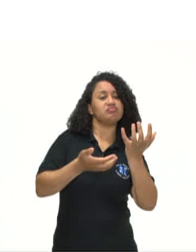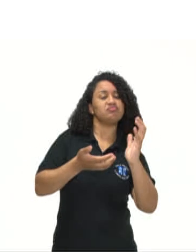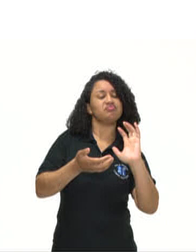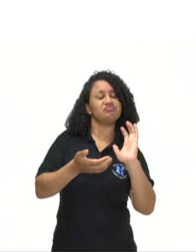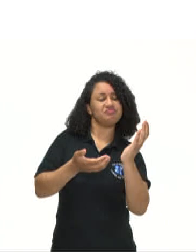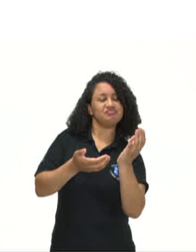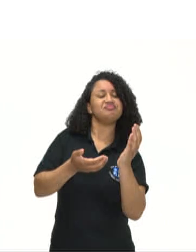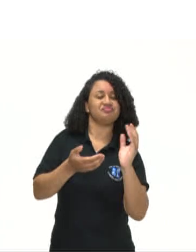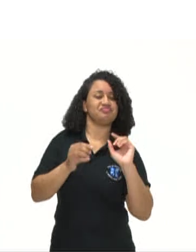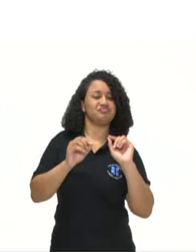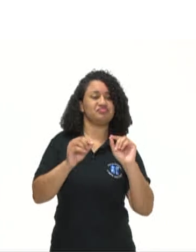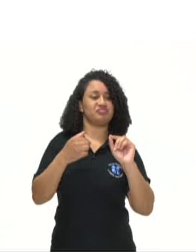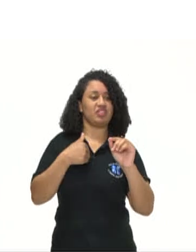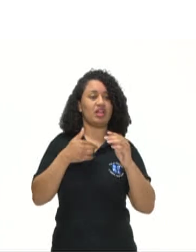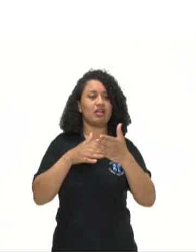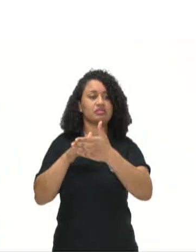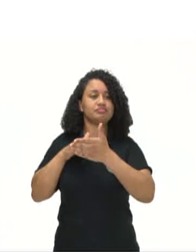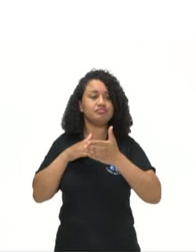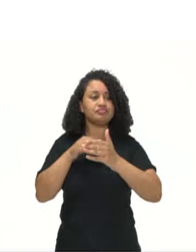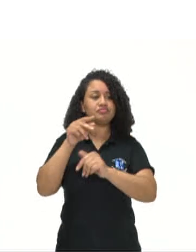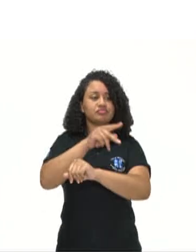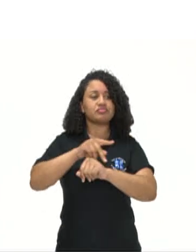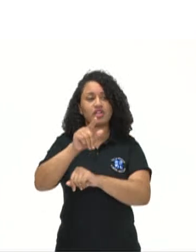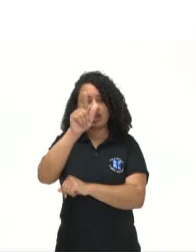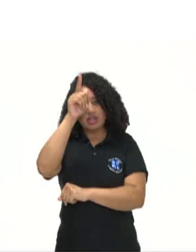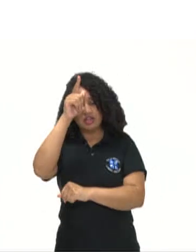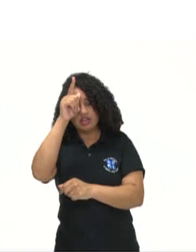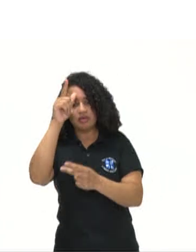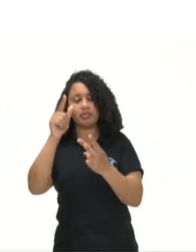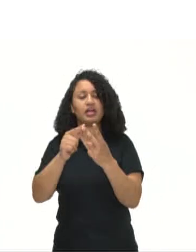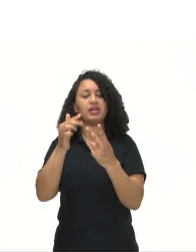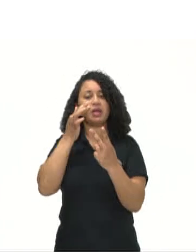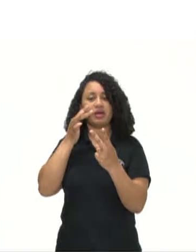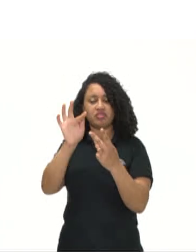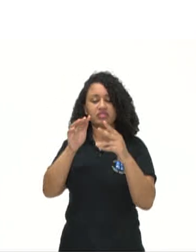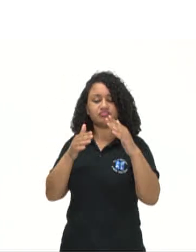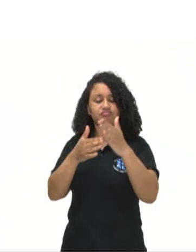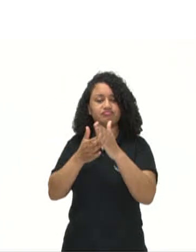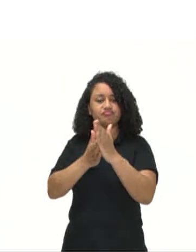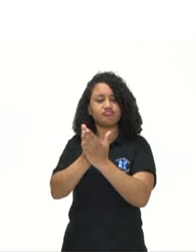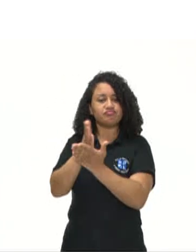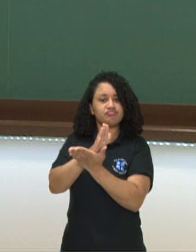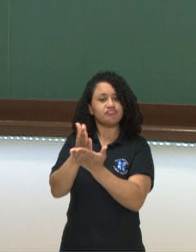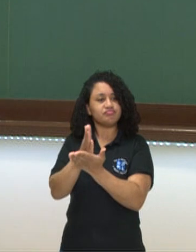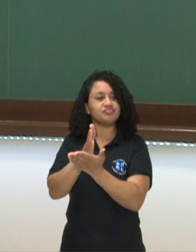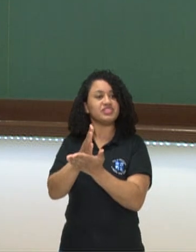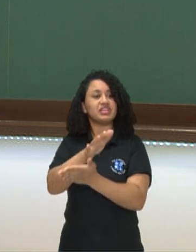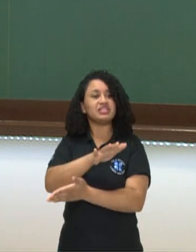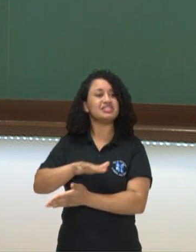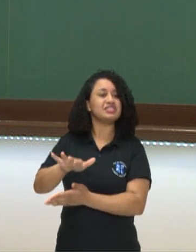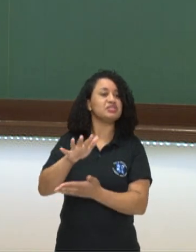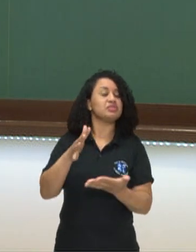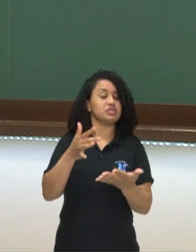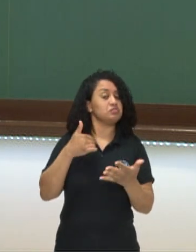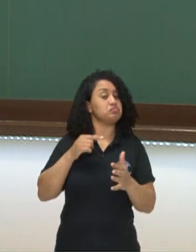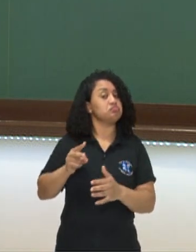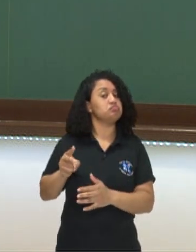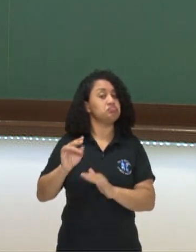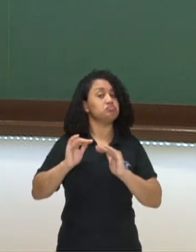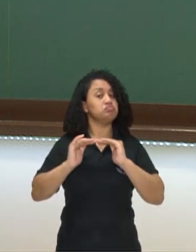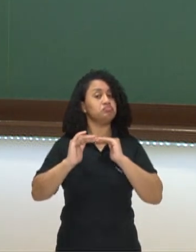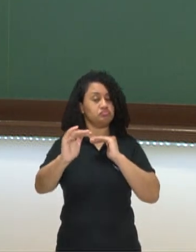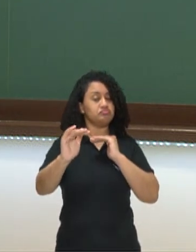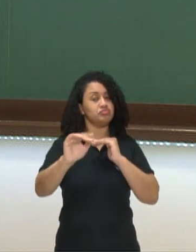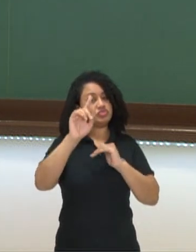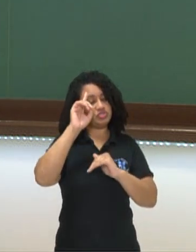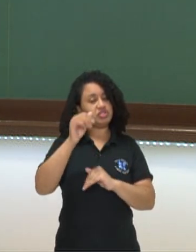na fronteira dos países da Alemanha com a França, a situação se mantinha inalterada. 1º